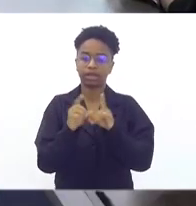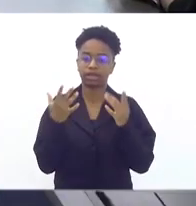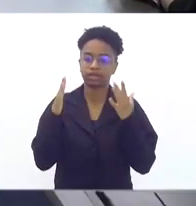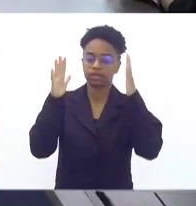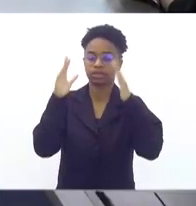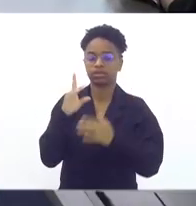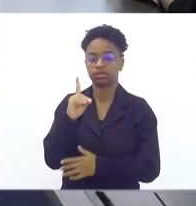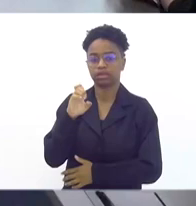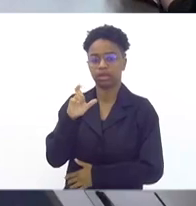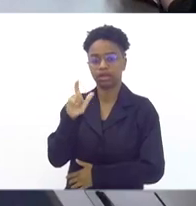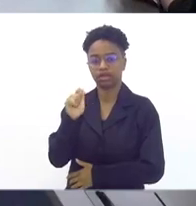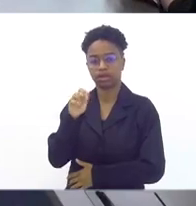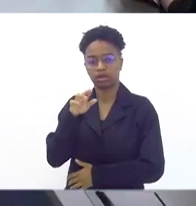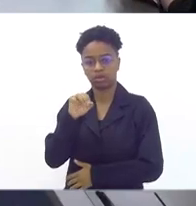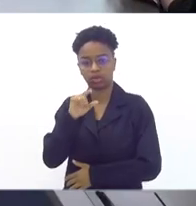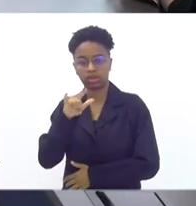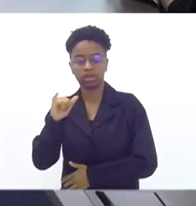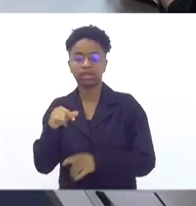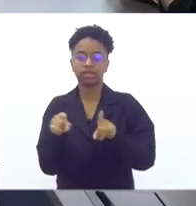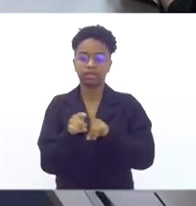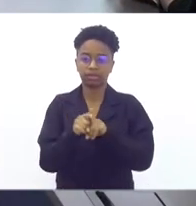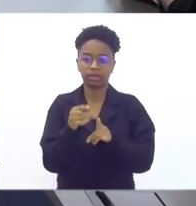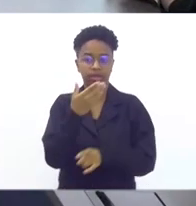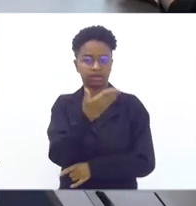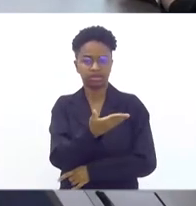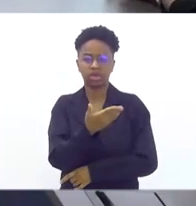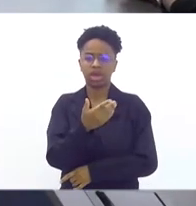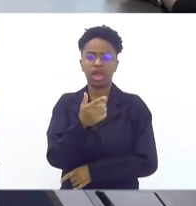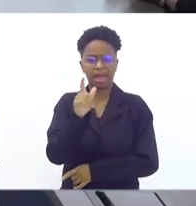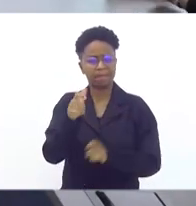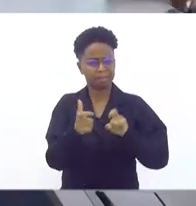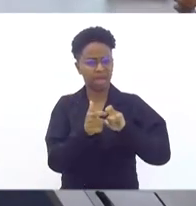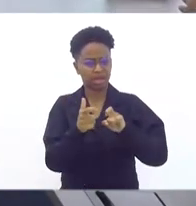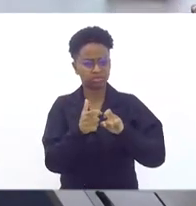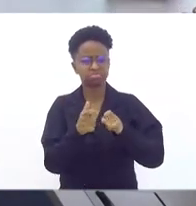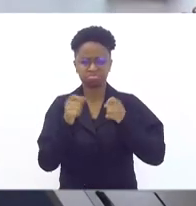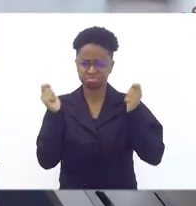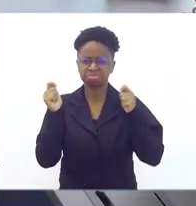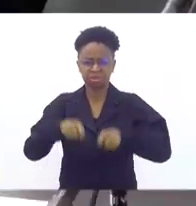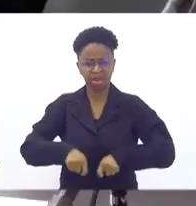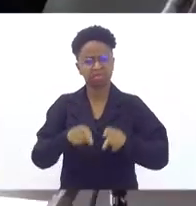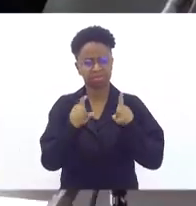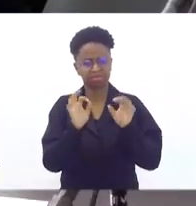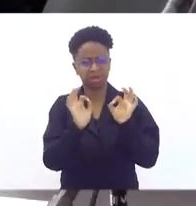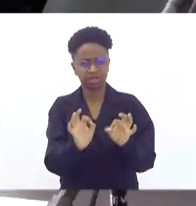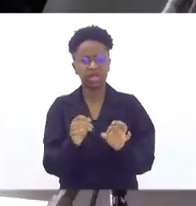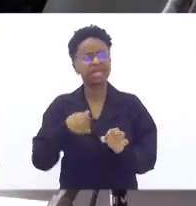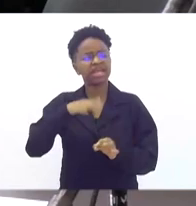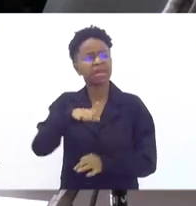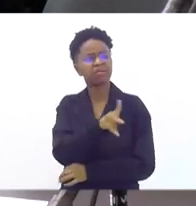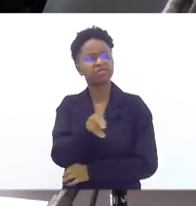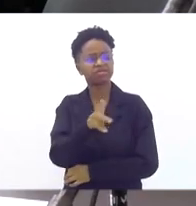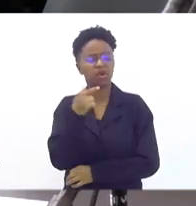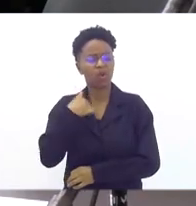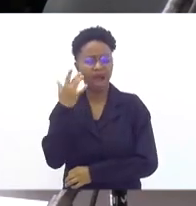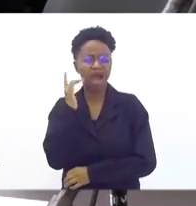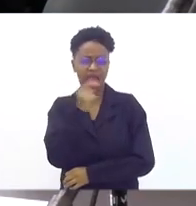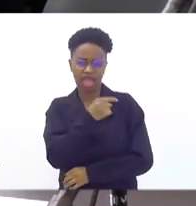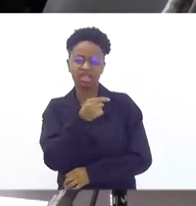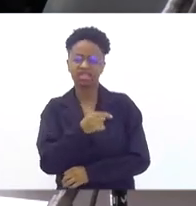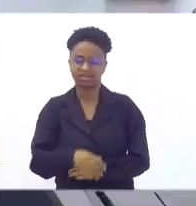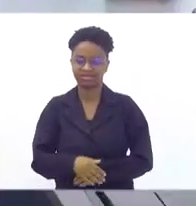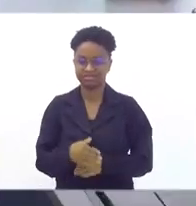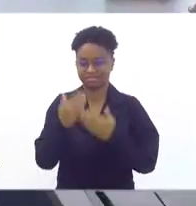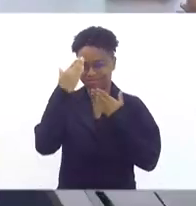ao nosso vereador que é o médico do ano eu nunca vi tanta competência quem é o professor aí eu acho que é ele é isso muito